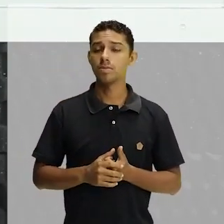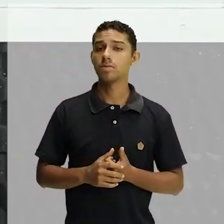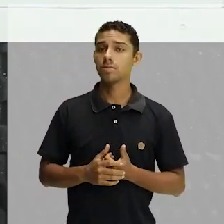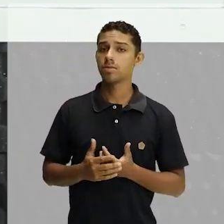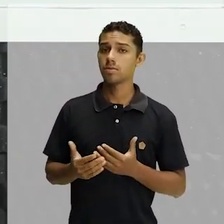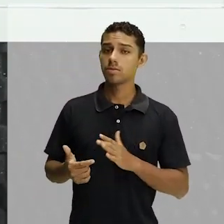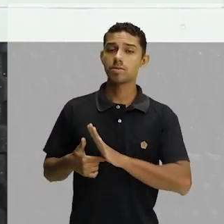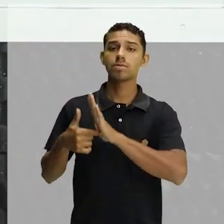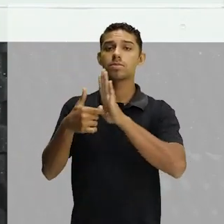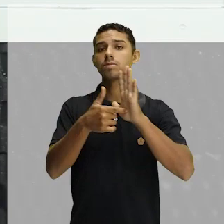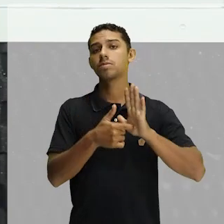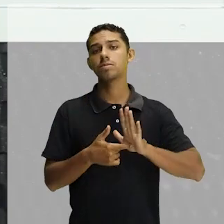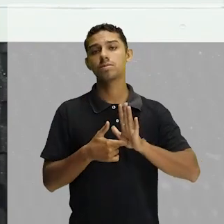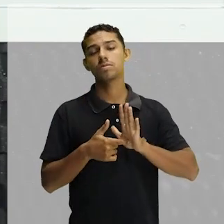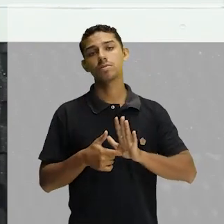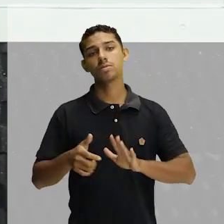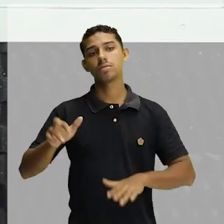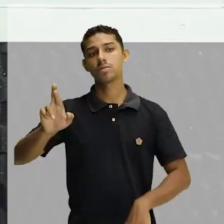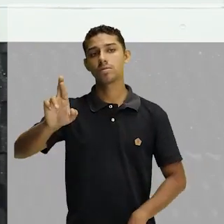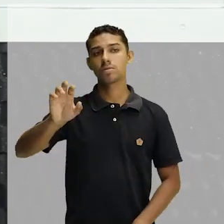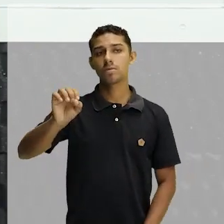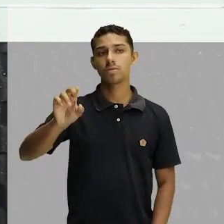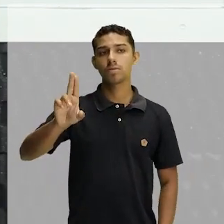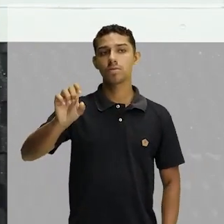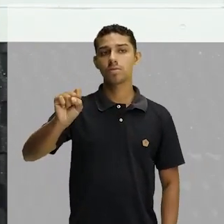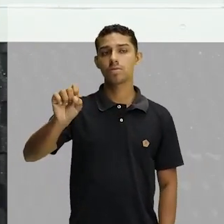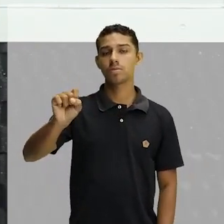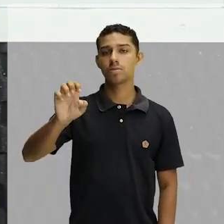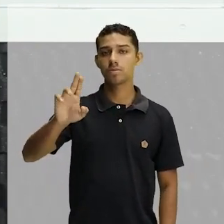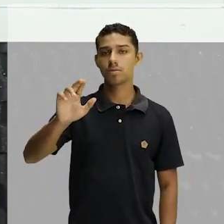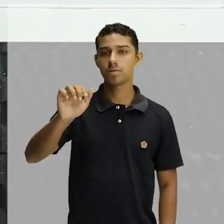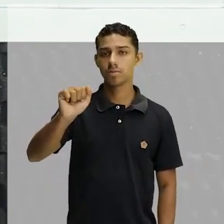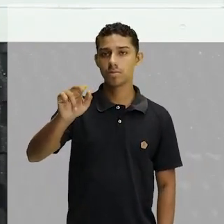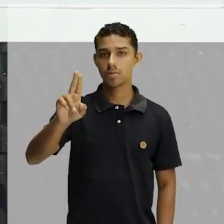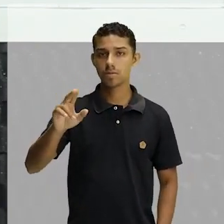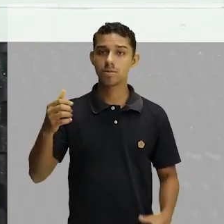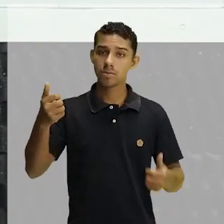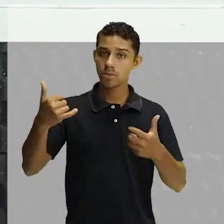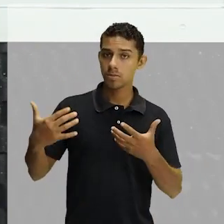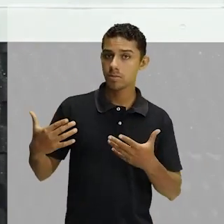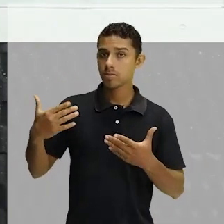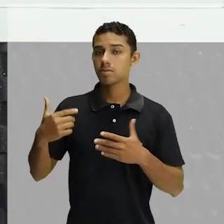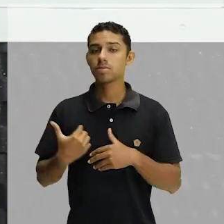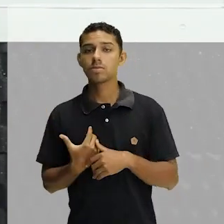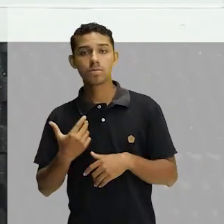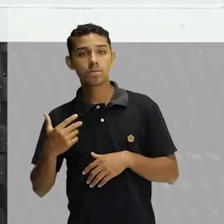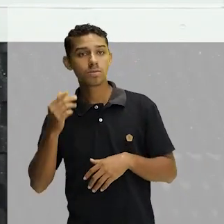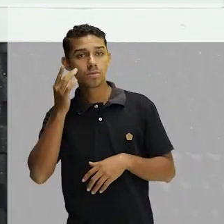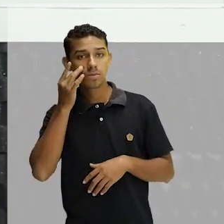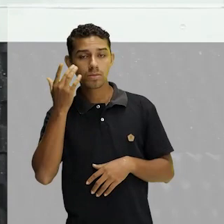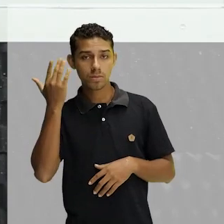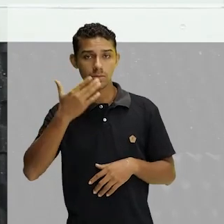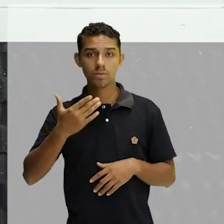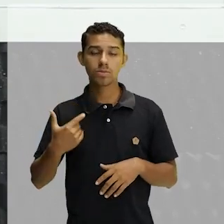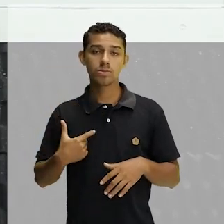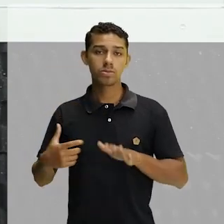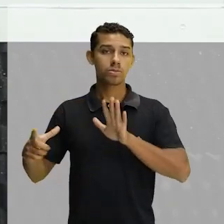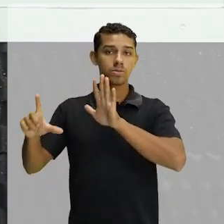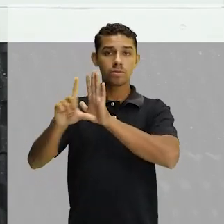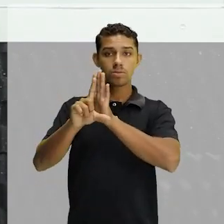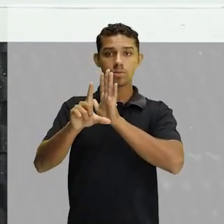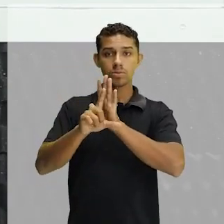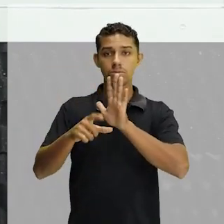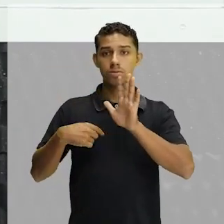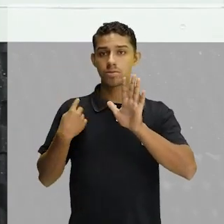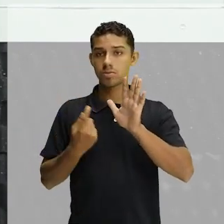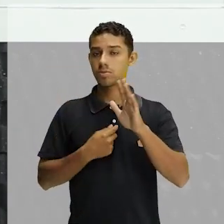vida social, o Rousseau vai fazer uma condenação em relação a essa propriedade. Dizer que nós, através dessa lei, precisamos